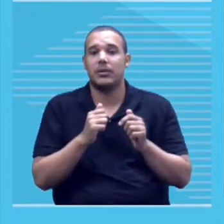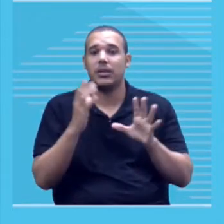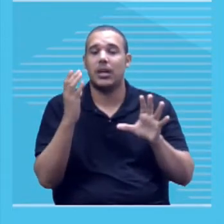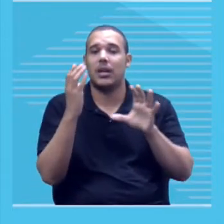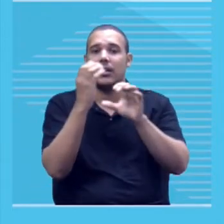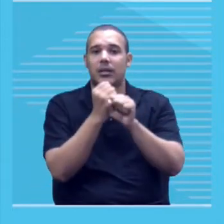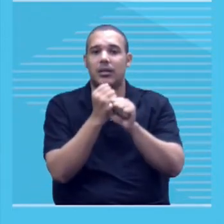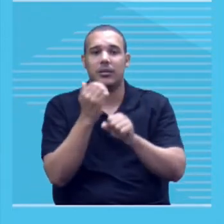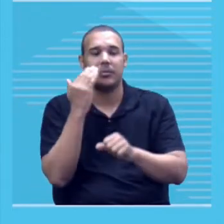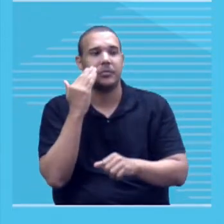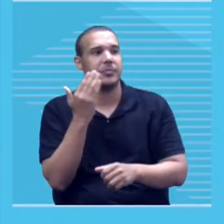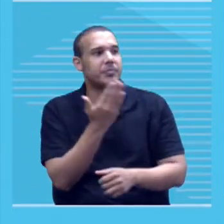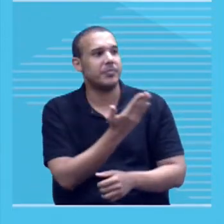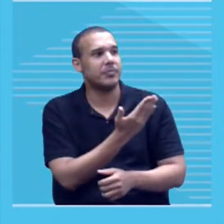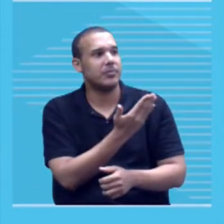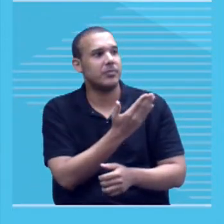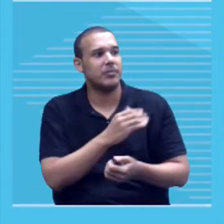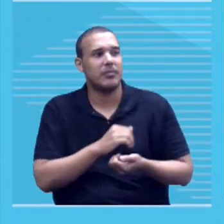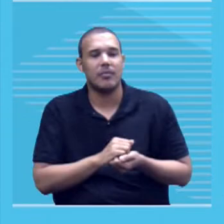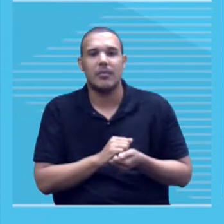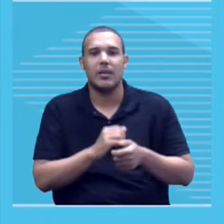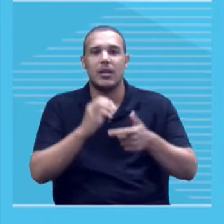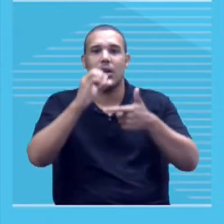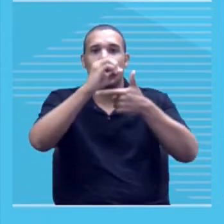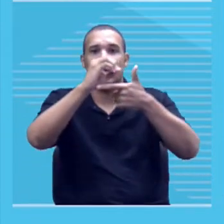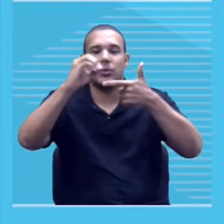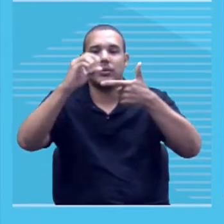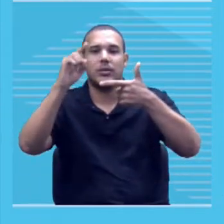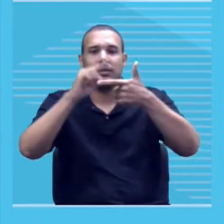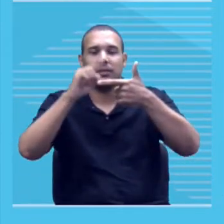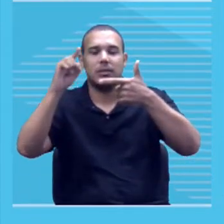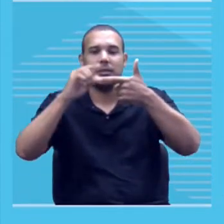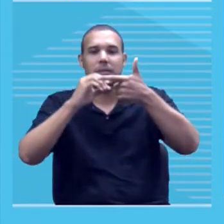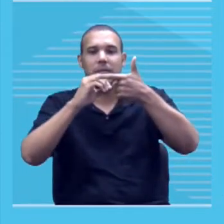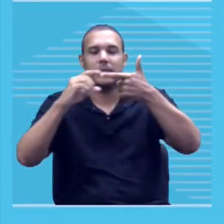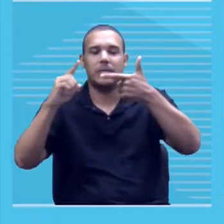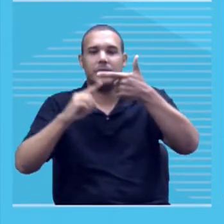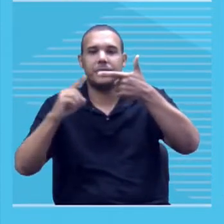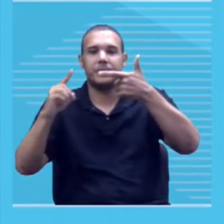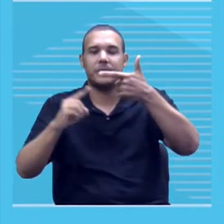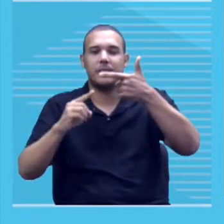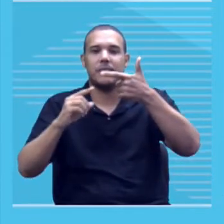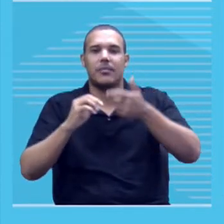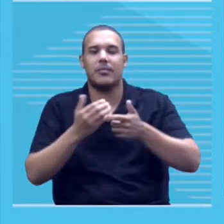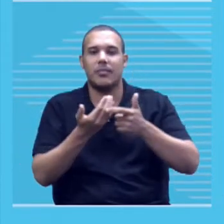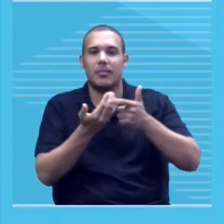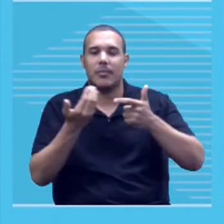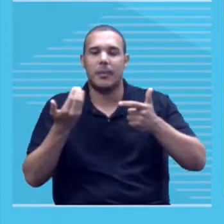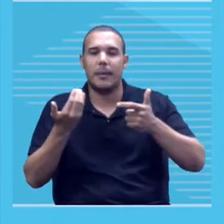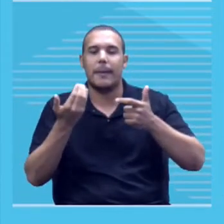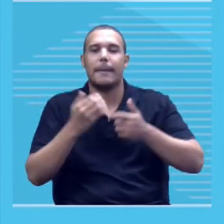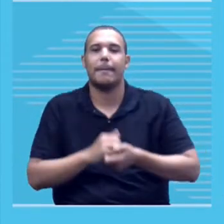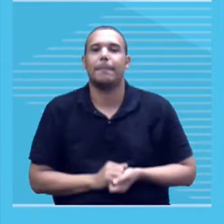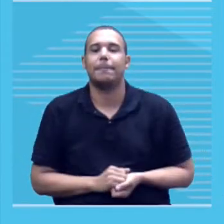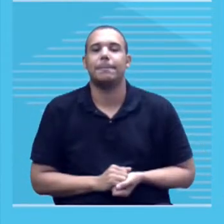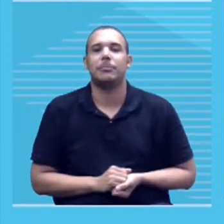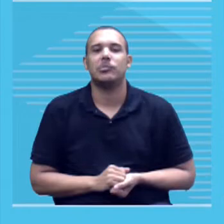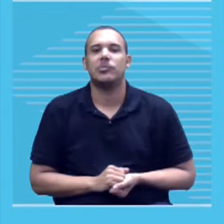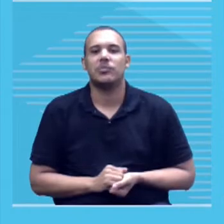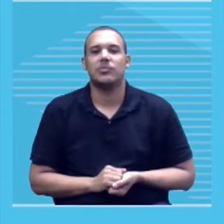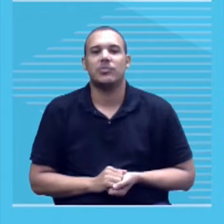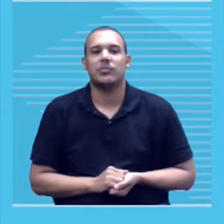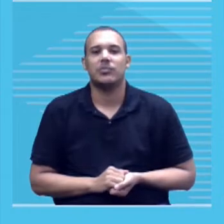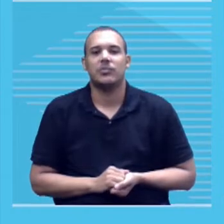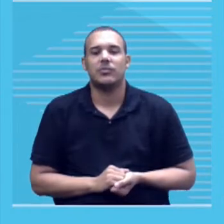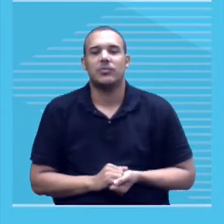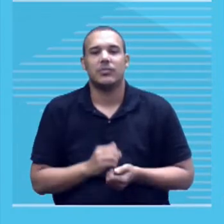é que eu posso simplificar de cara? 3 zeros de cima com 3 zeros de baixo. Já tiro aí essa transformação. Então,